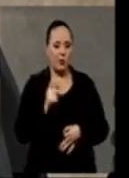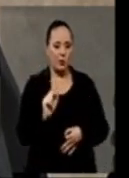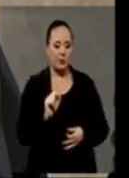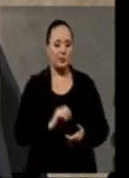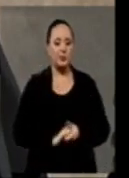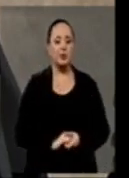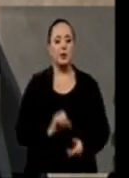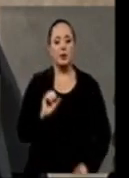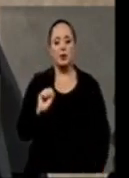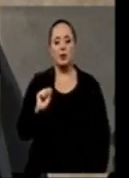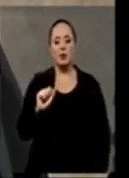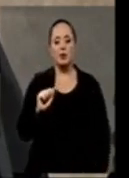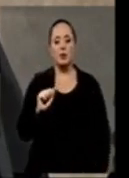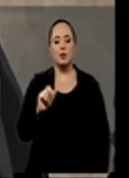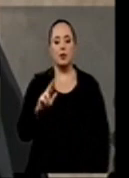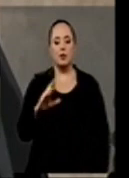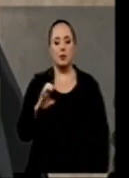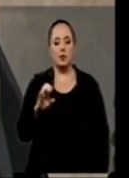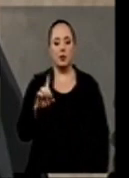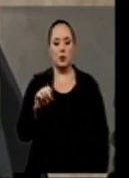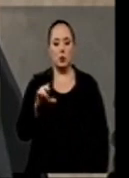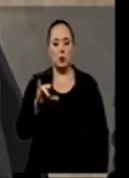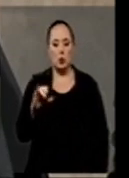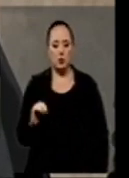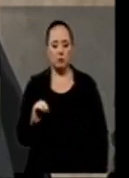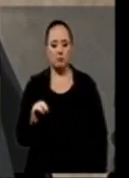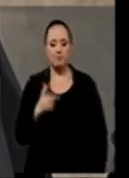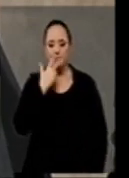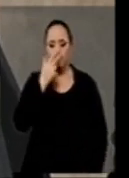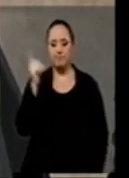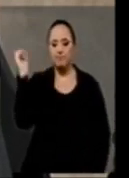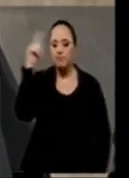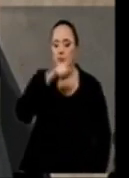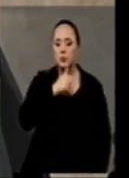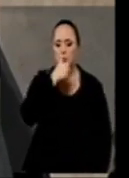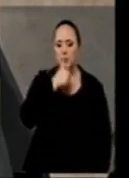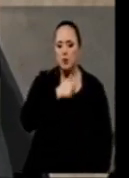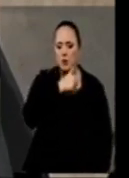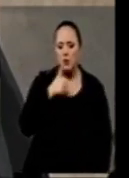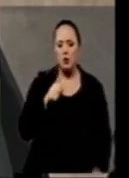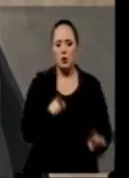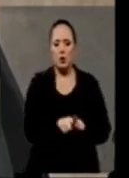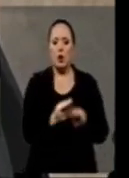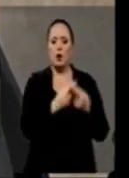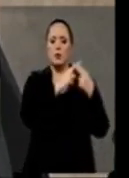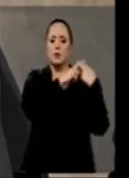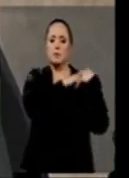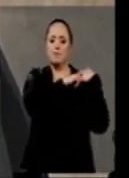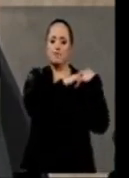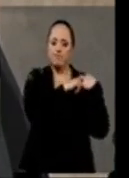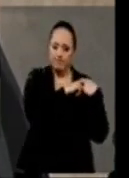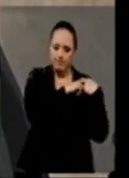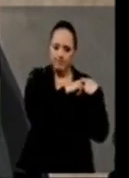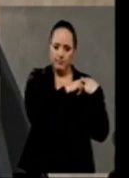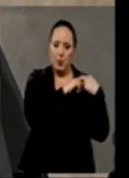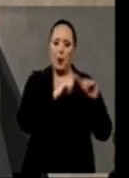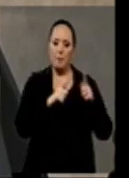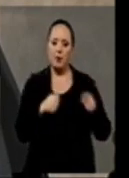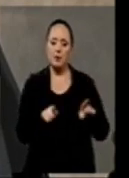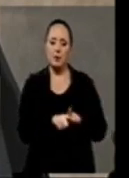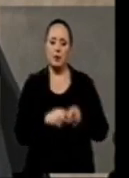sacerdócio que impõe sacrifícios e muitas responsabilidades além de serenidade